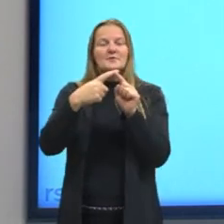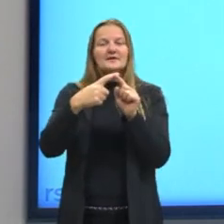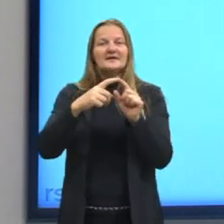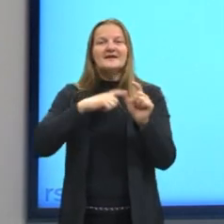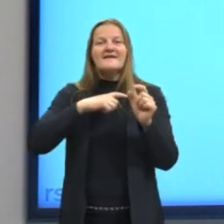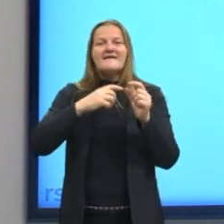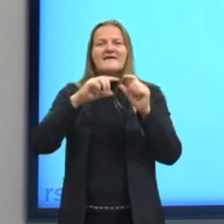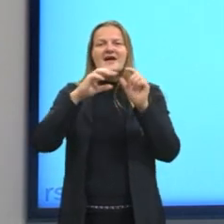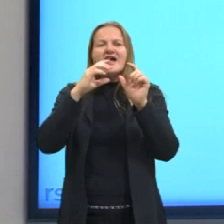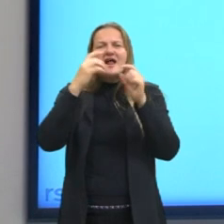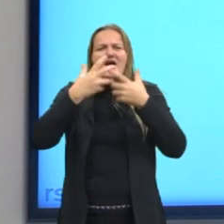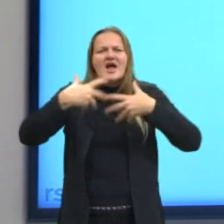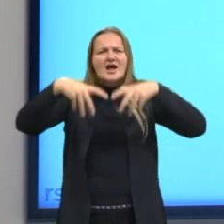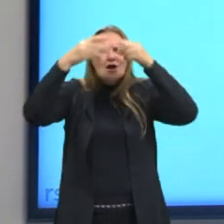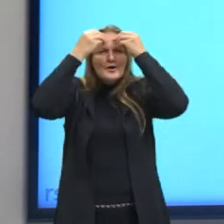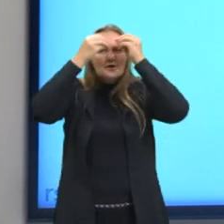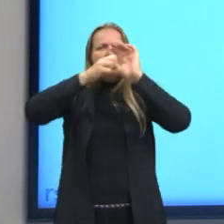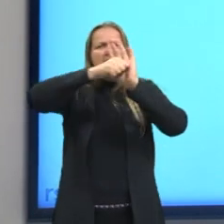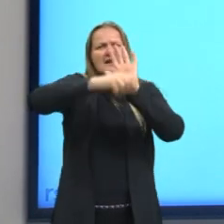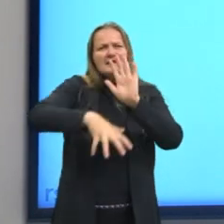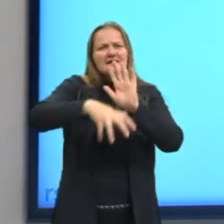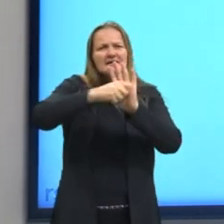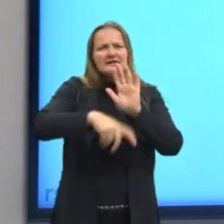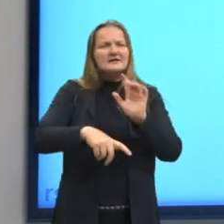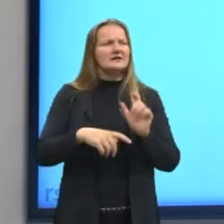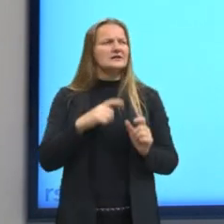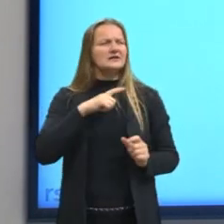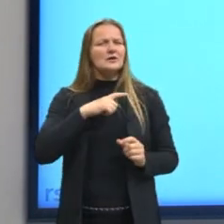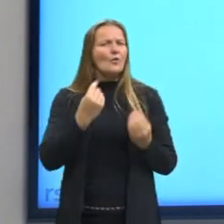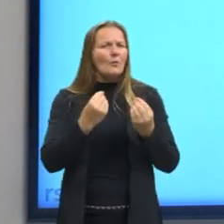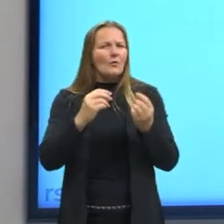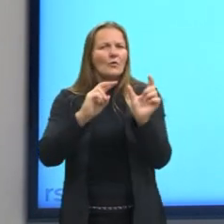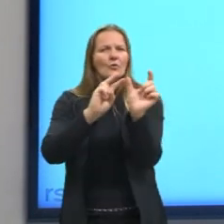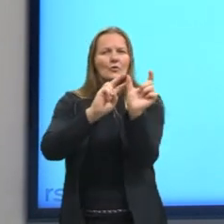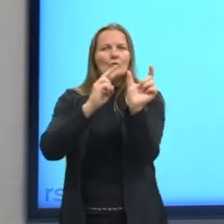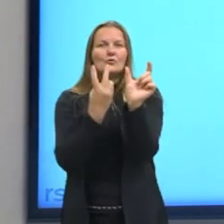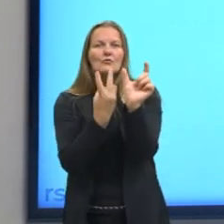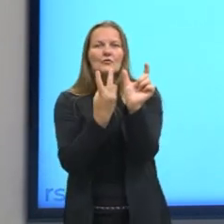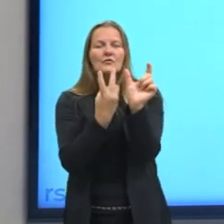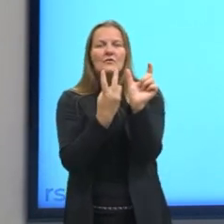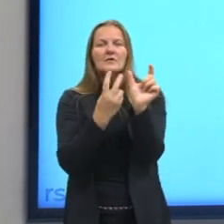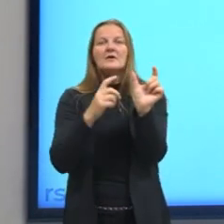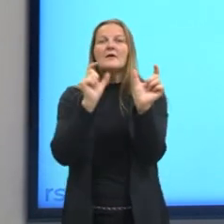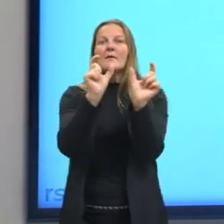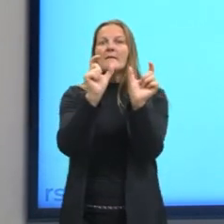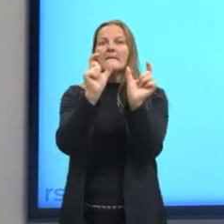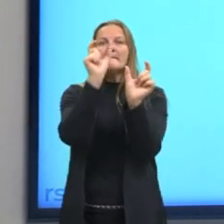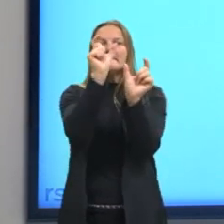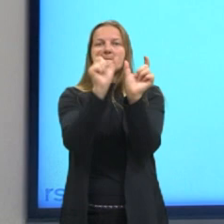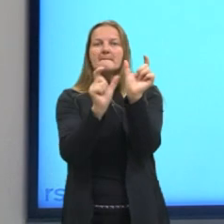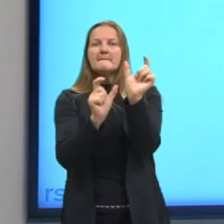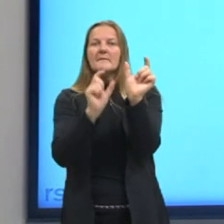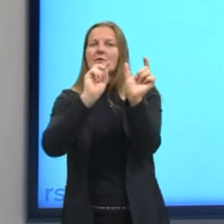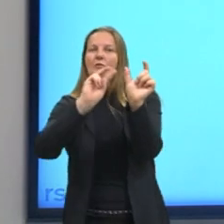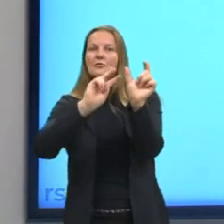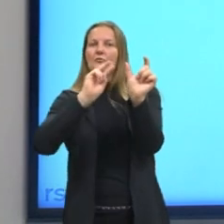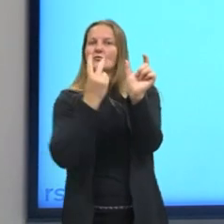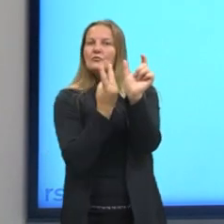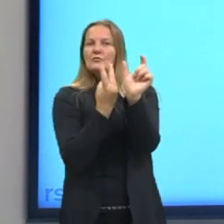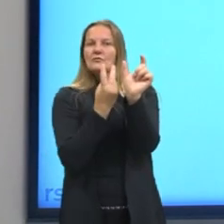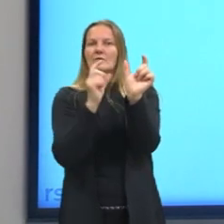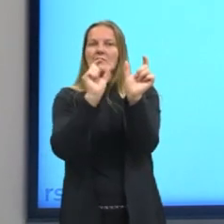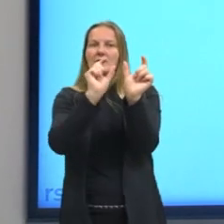linguagem ela é ele é caracterizado pela inversão brusca de uma ordem direta dos